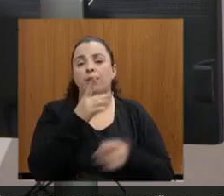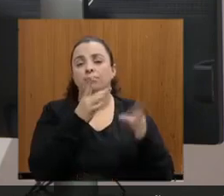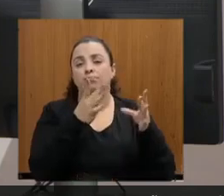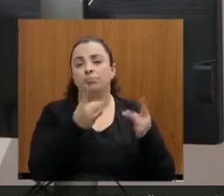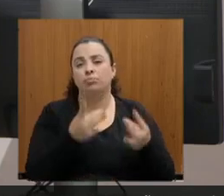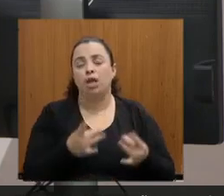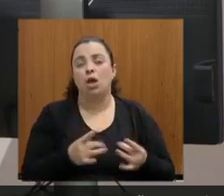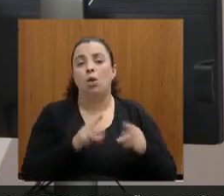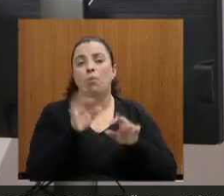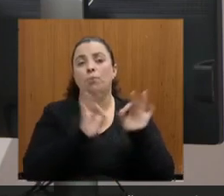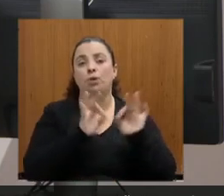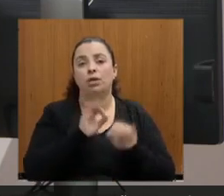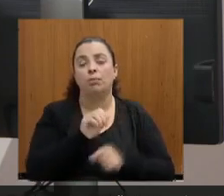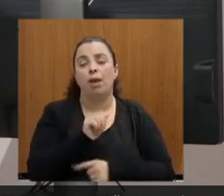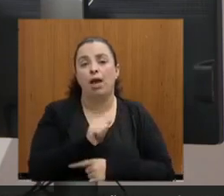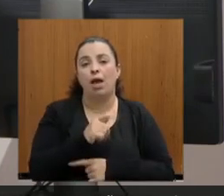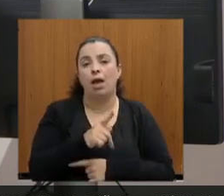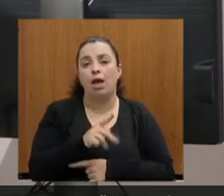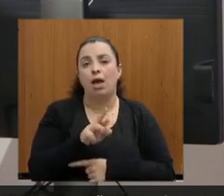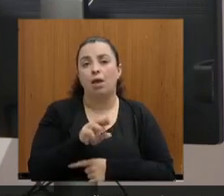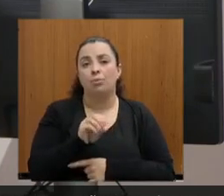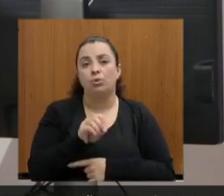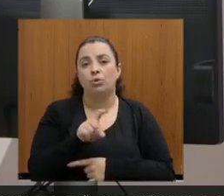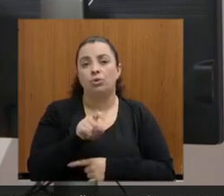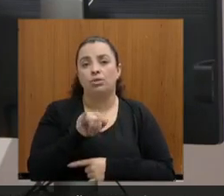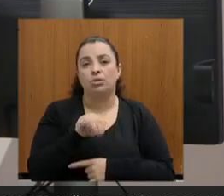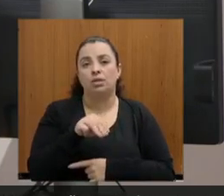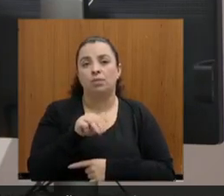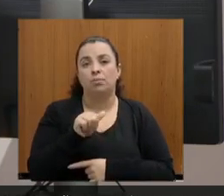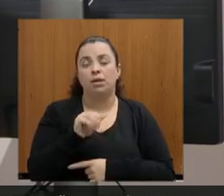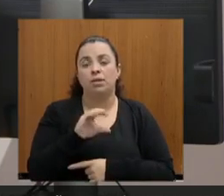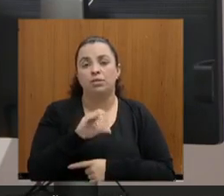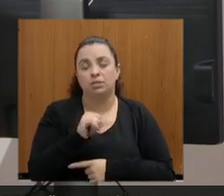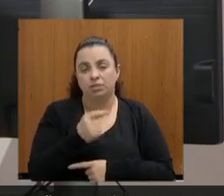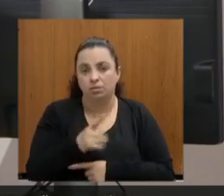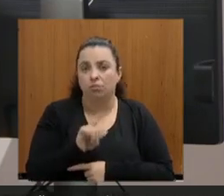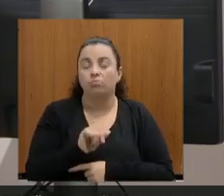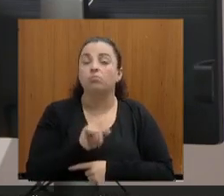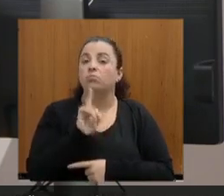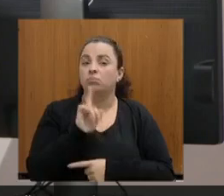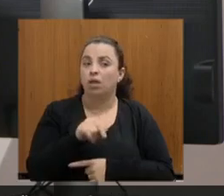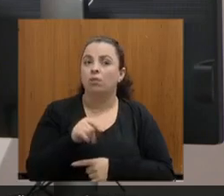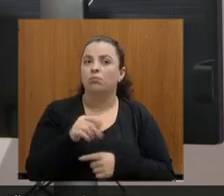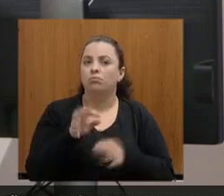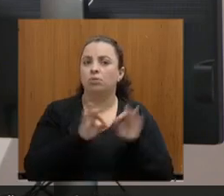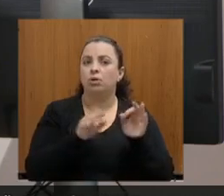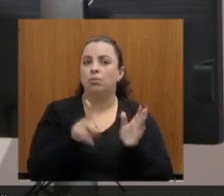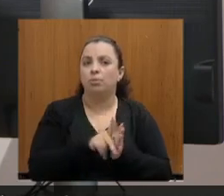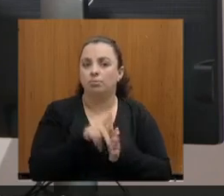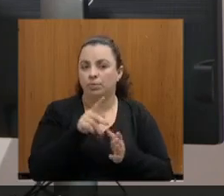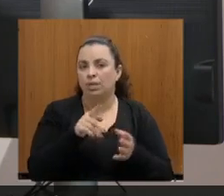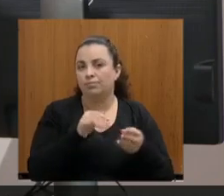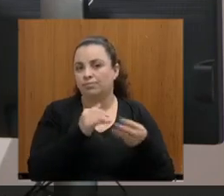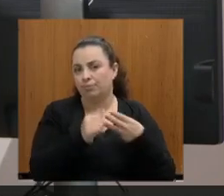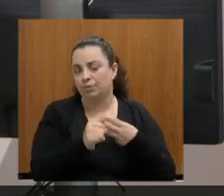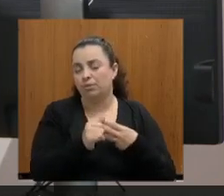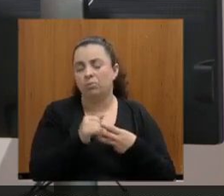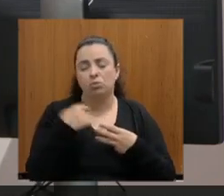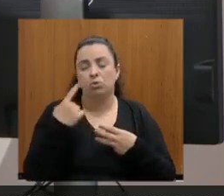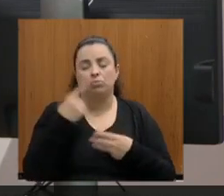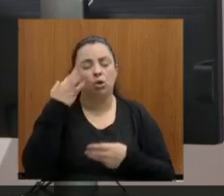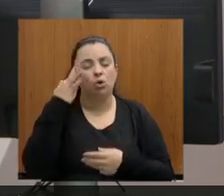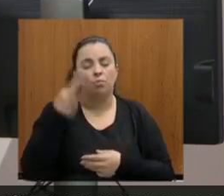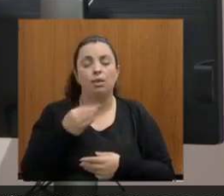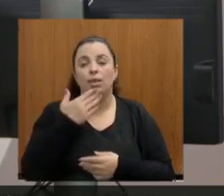nesse programa da Cemig se eu pudesse falar um pouco disso para nota para que nós possamos entender um pouco melhor esse programa e eu